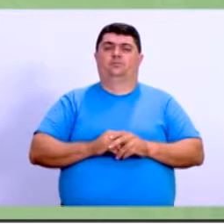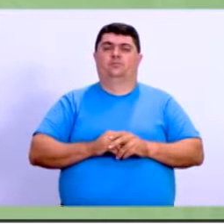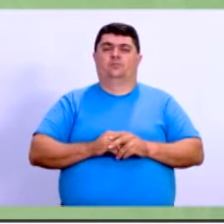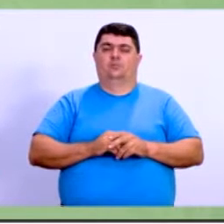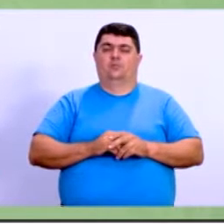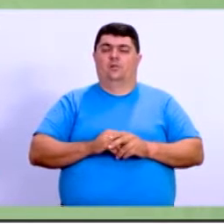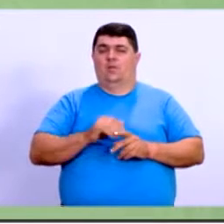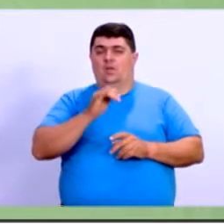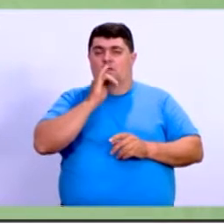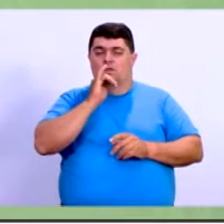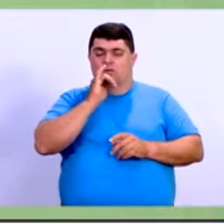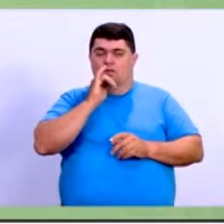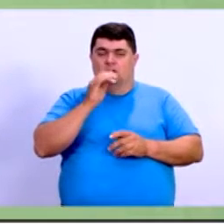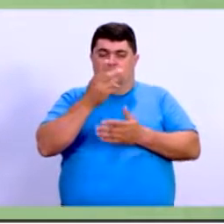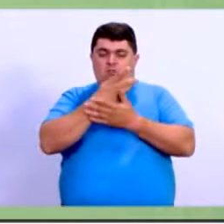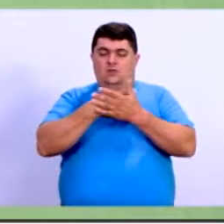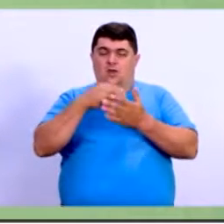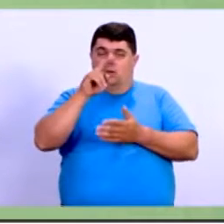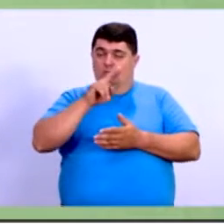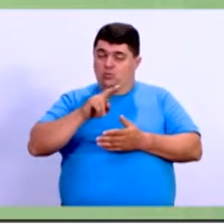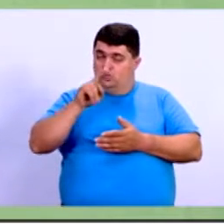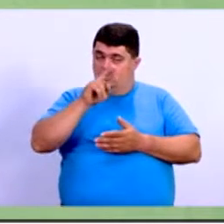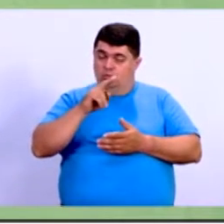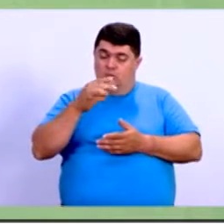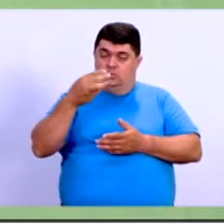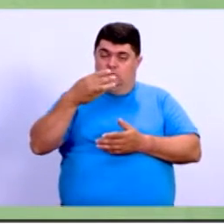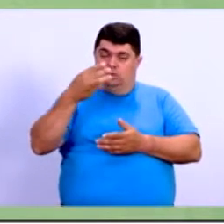de uso, que é o terceiro passo.